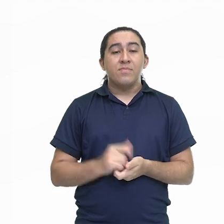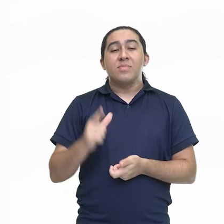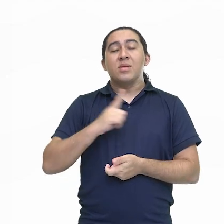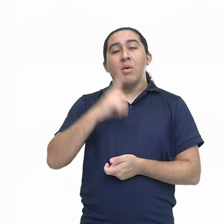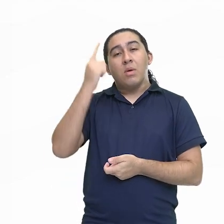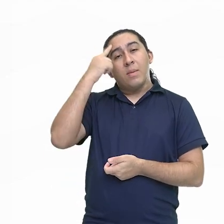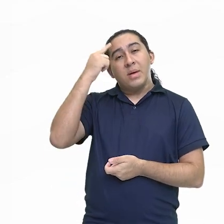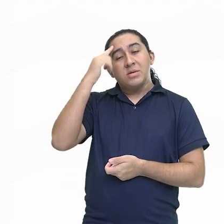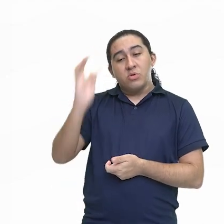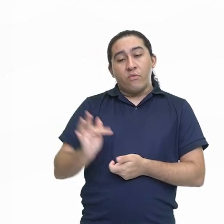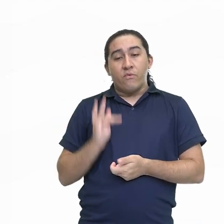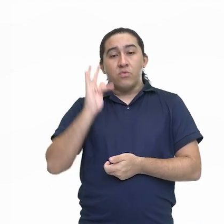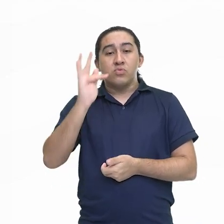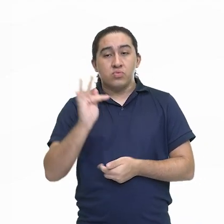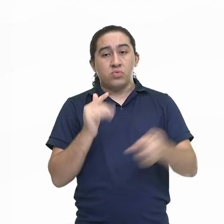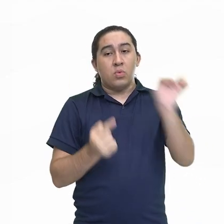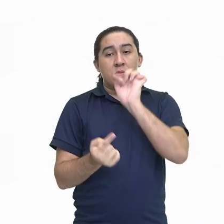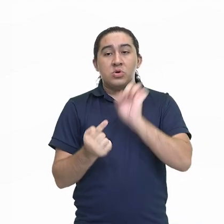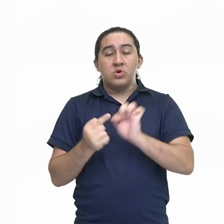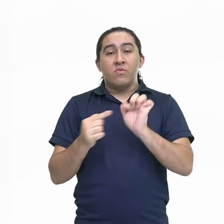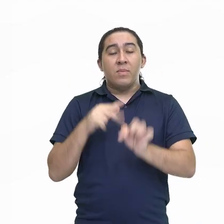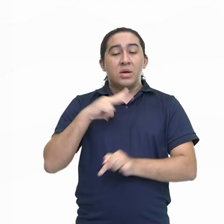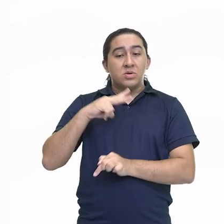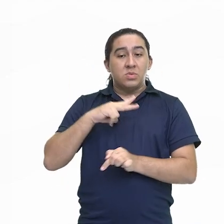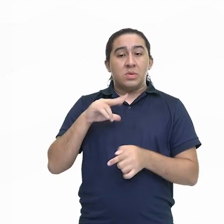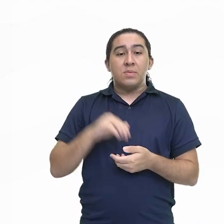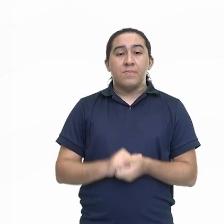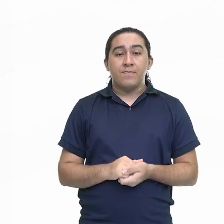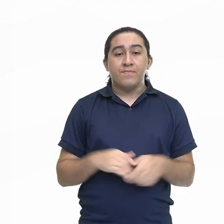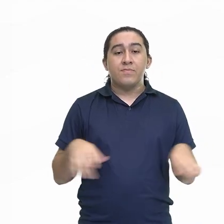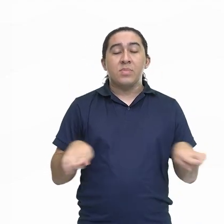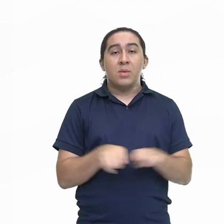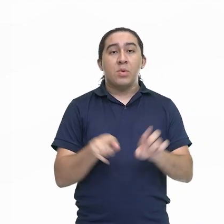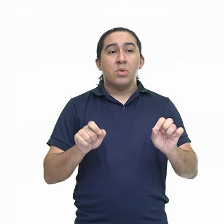e propósitos pessoais. Que dá o quê? Que